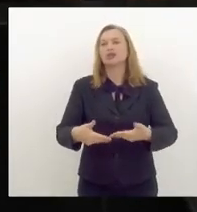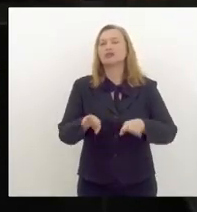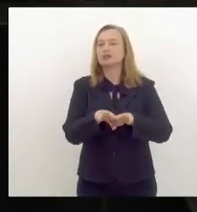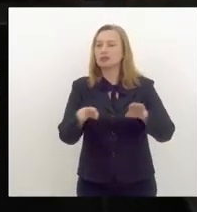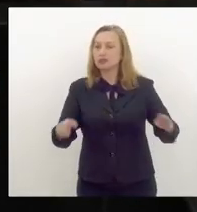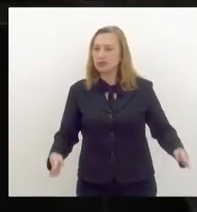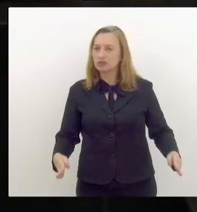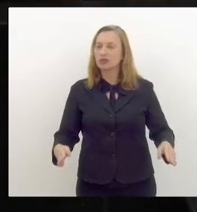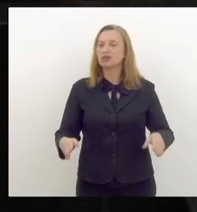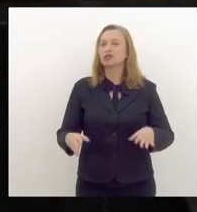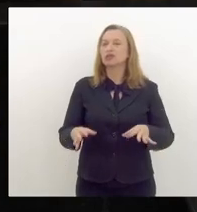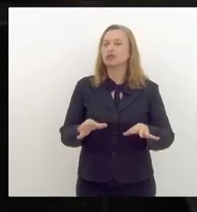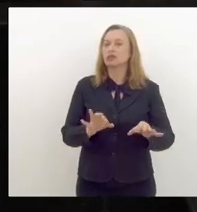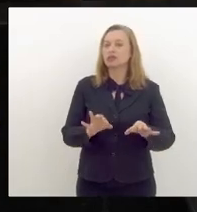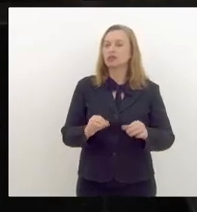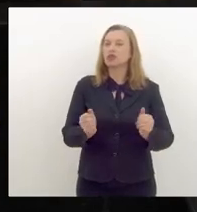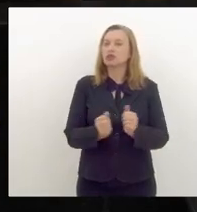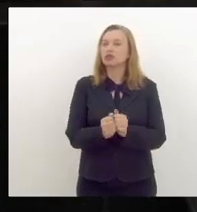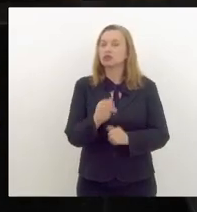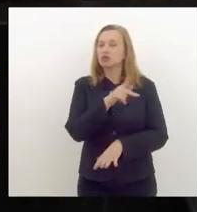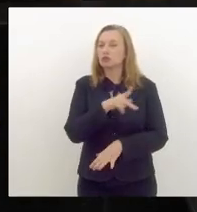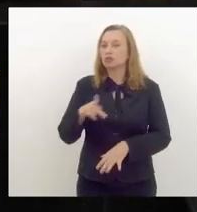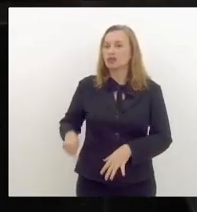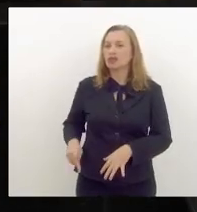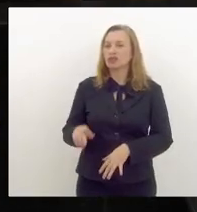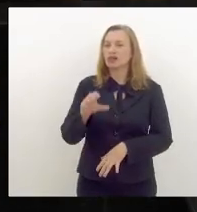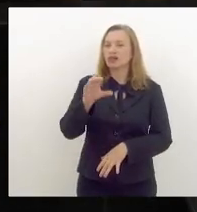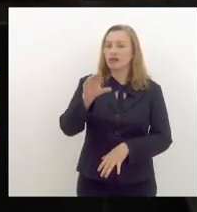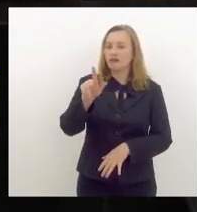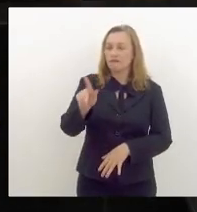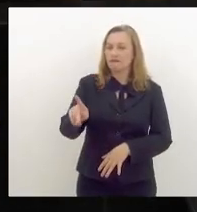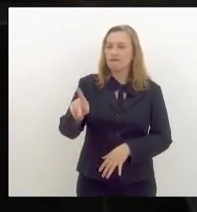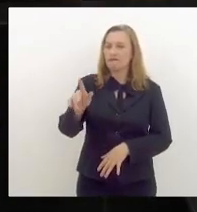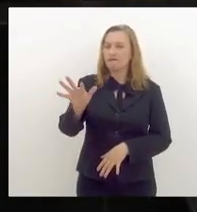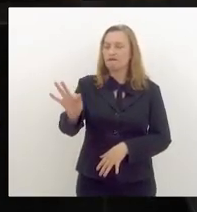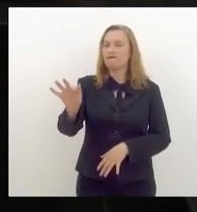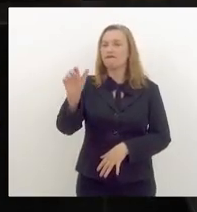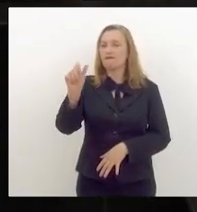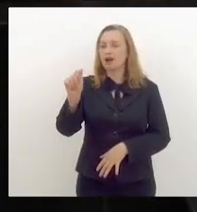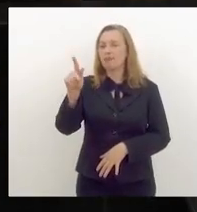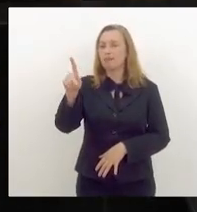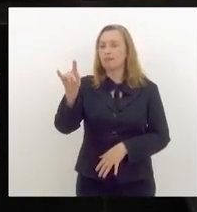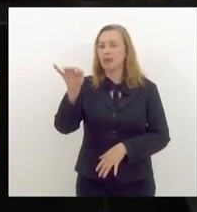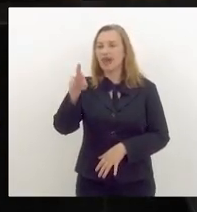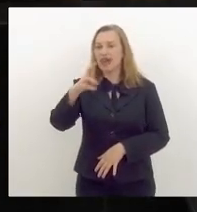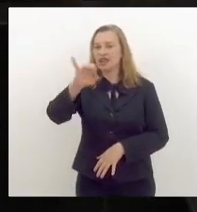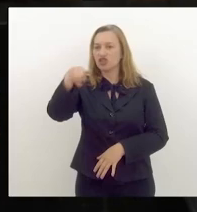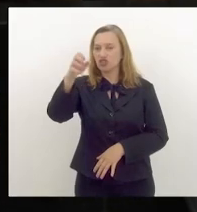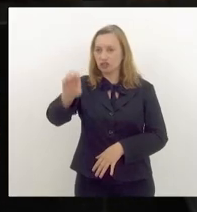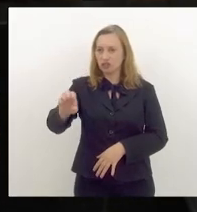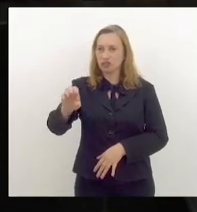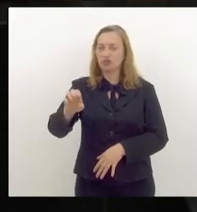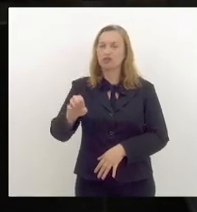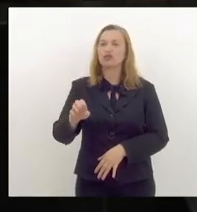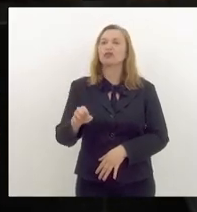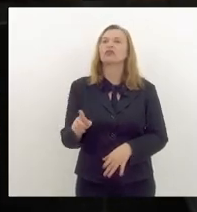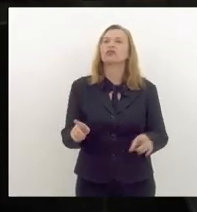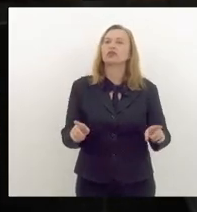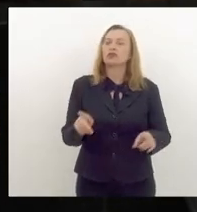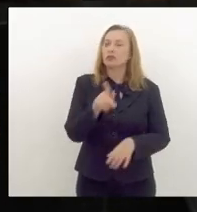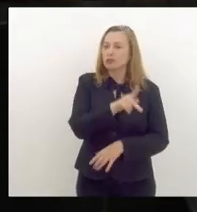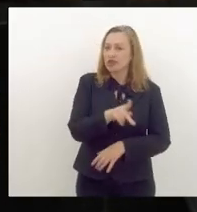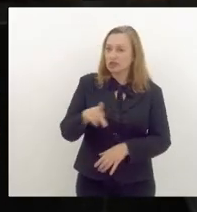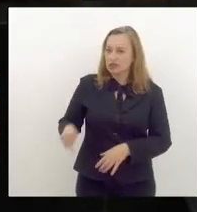mesa que ele coordenou ao lado do presidente da Fapesp do presidente da faperj nosso pedido Gerson Lima do